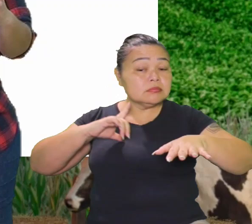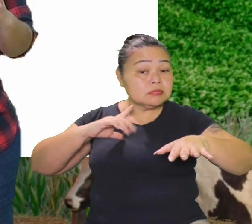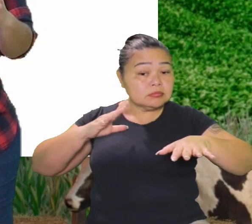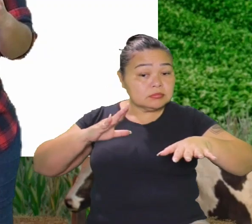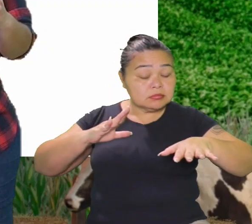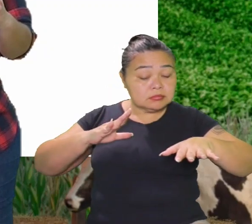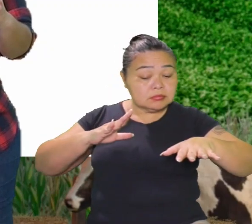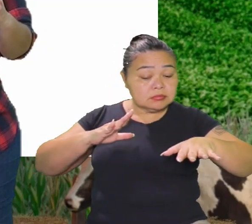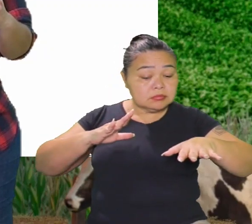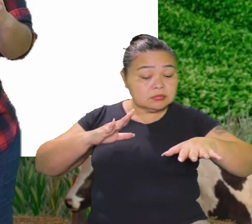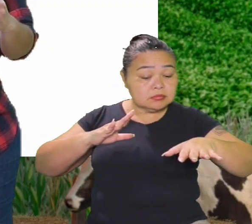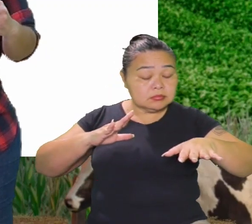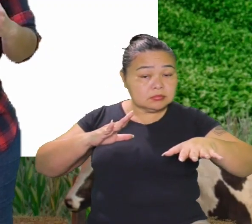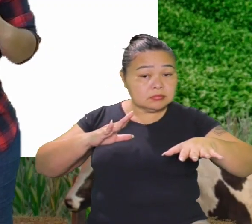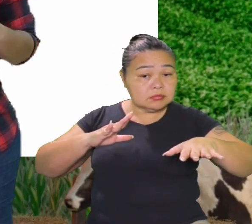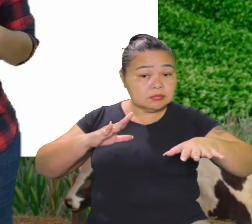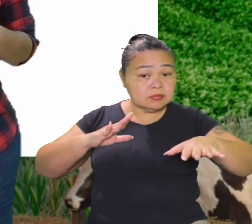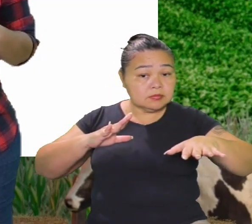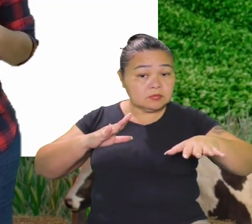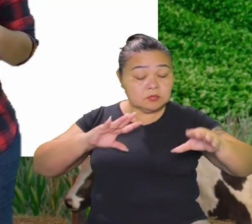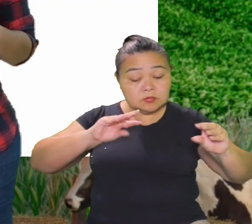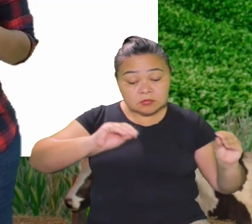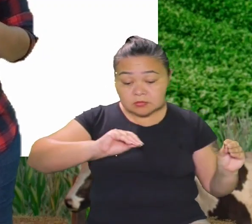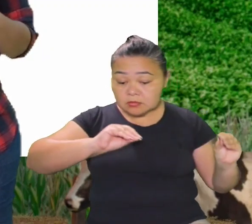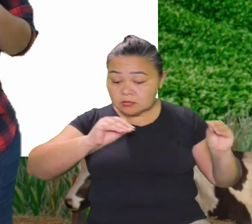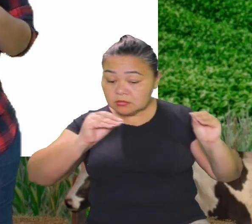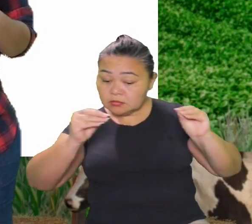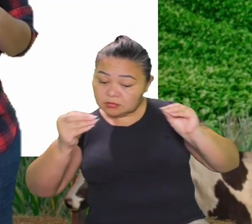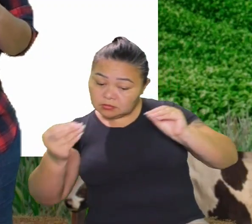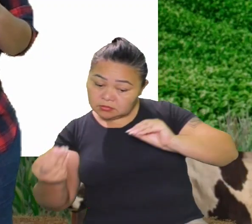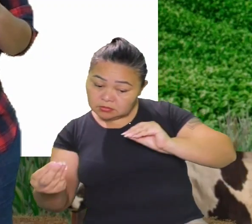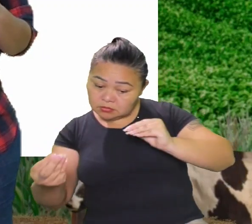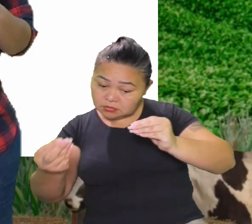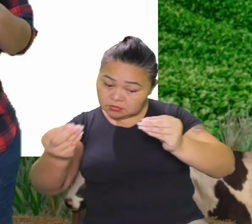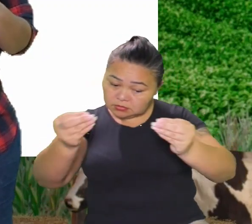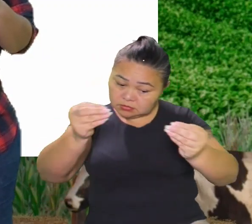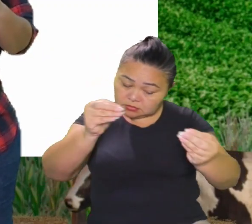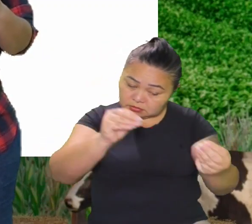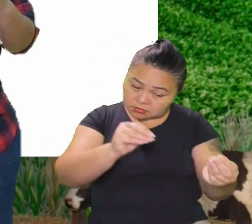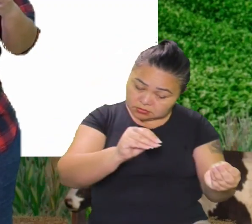passando pelo manejo